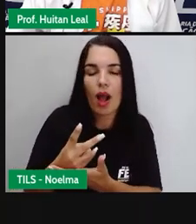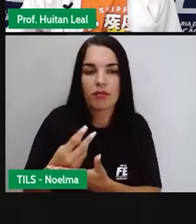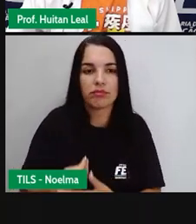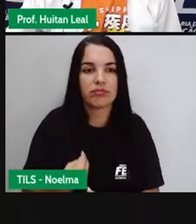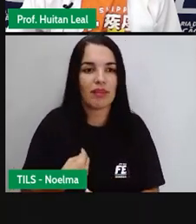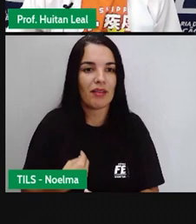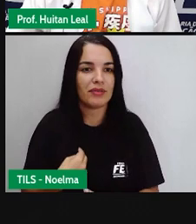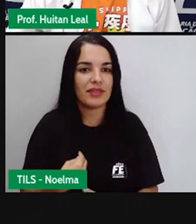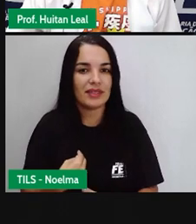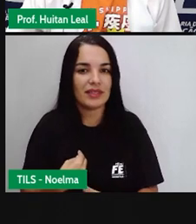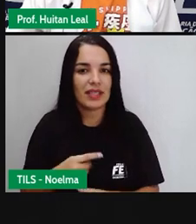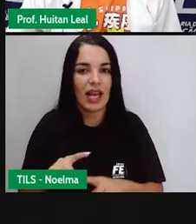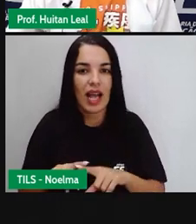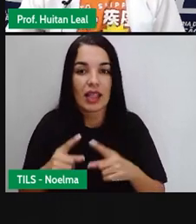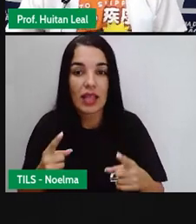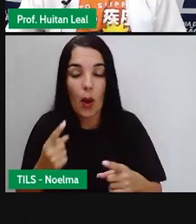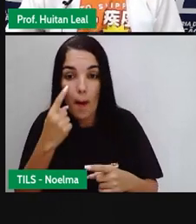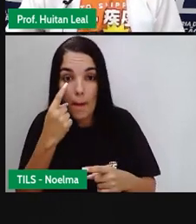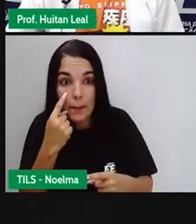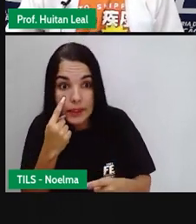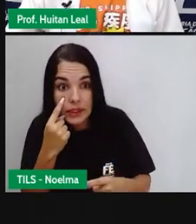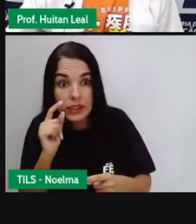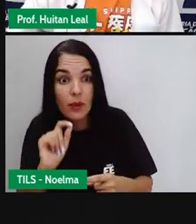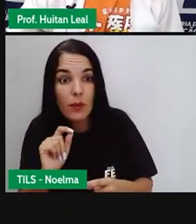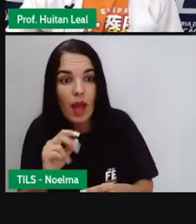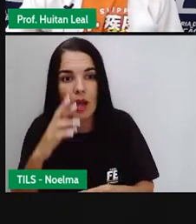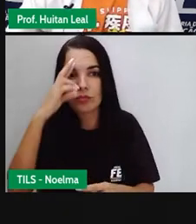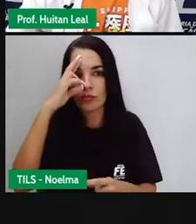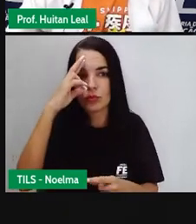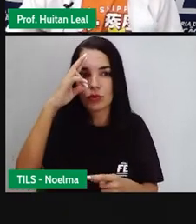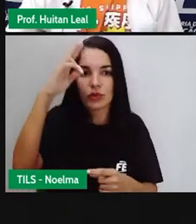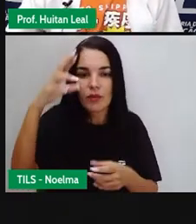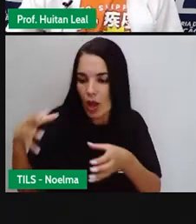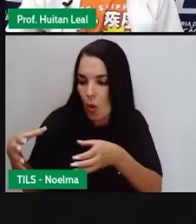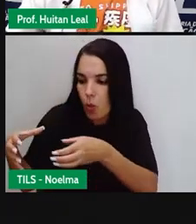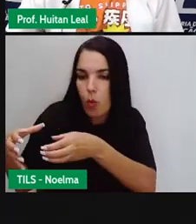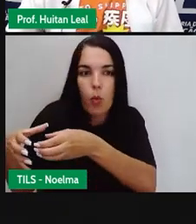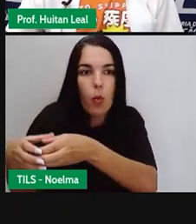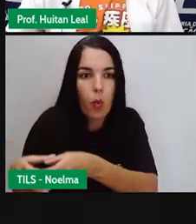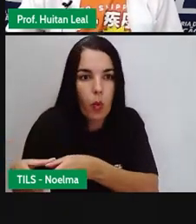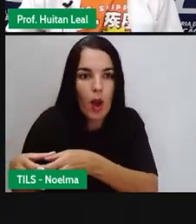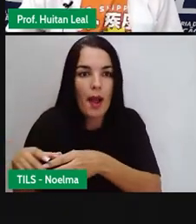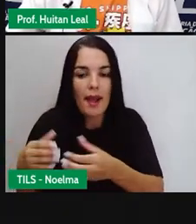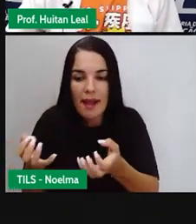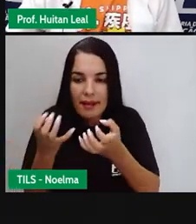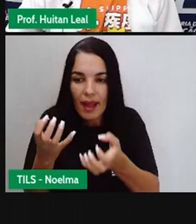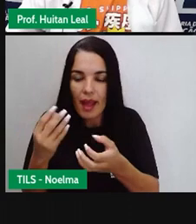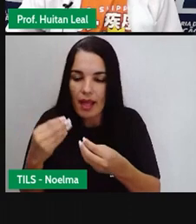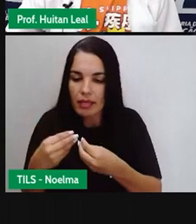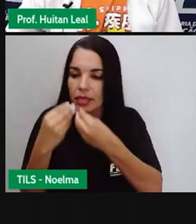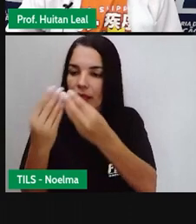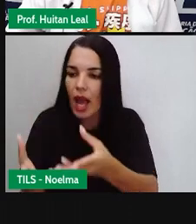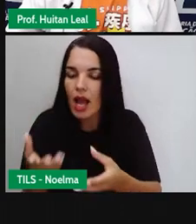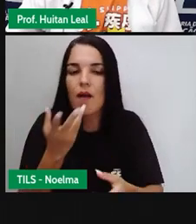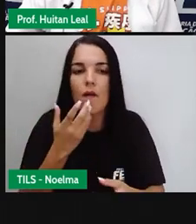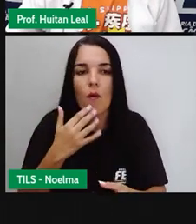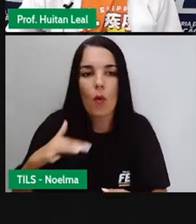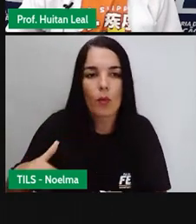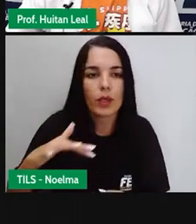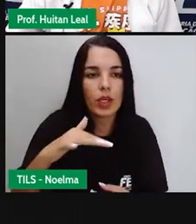vista de um de seus integrantes. Então, é um livro escrito do ponto de vista